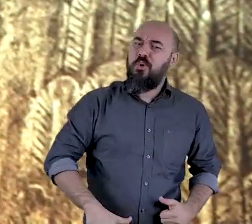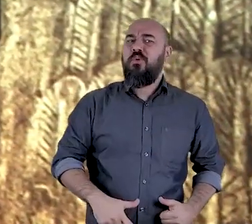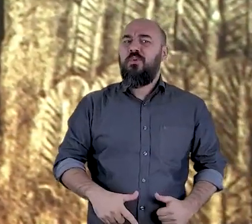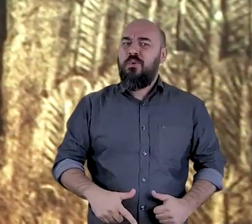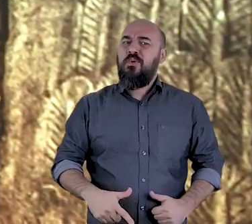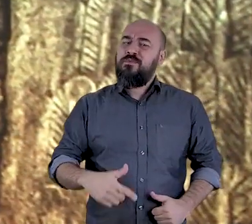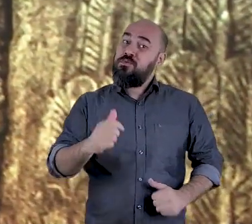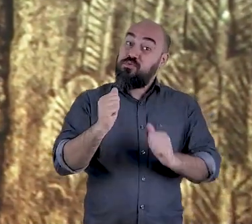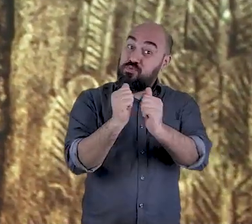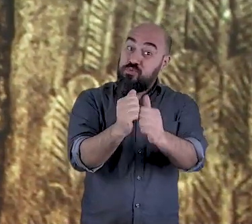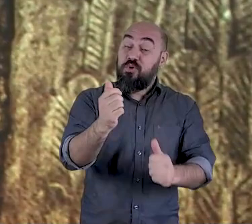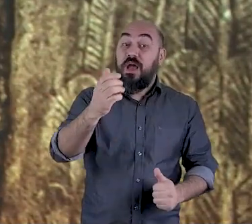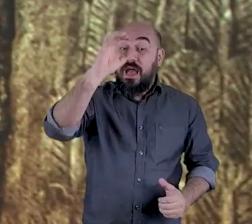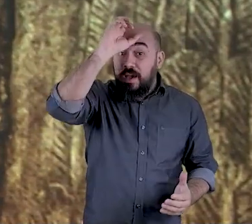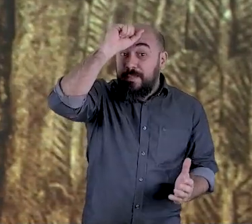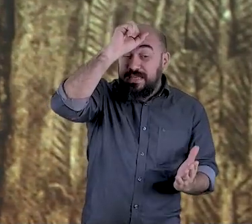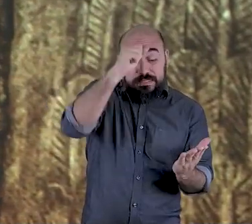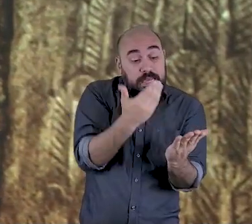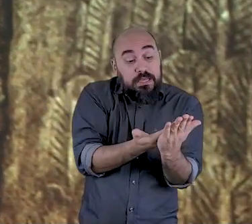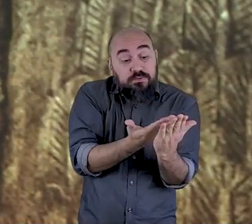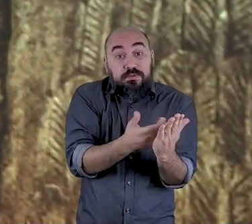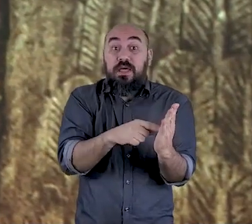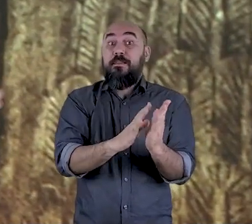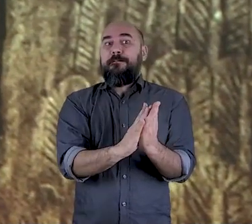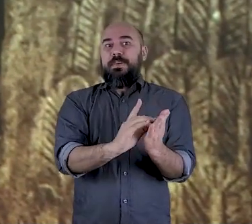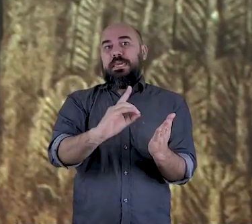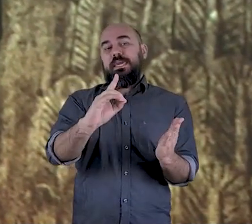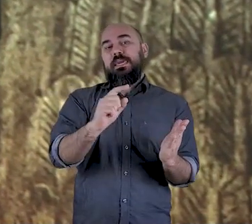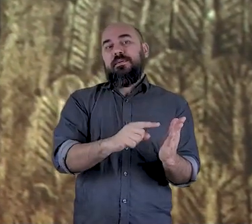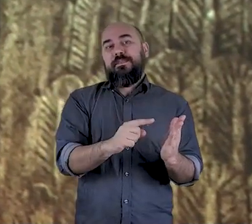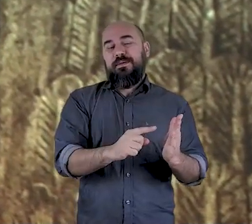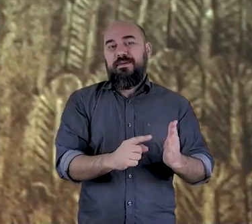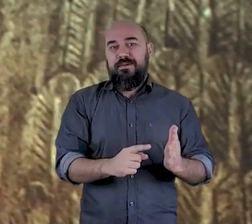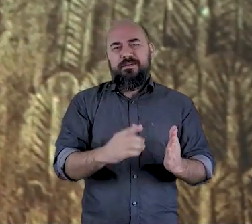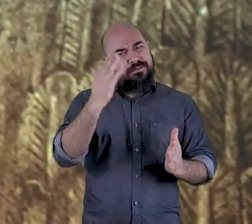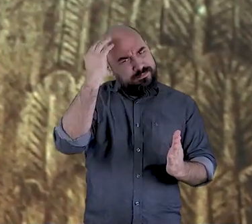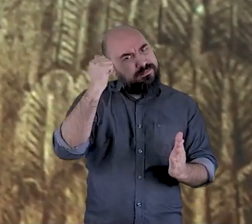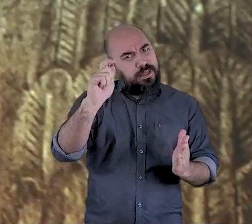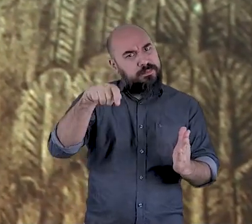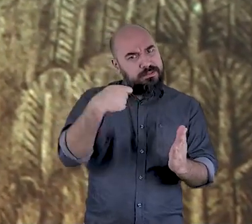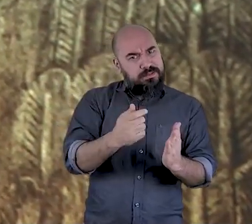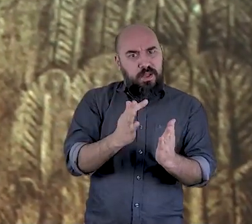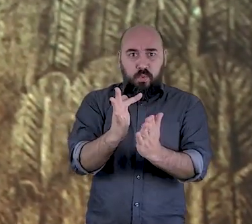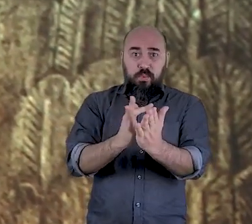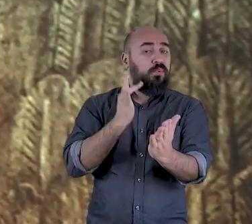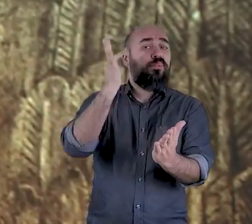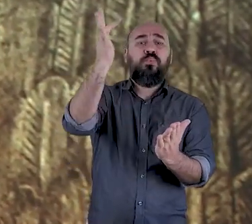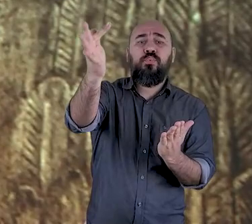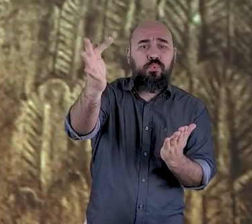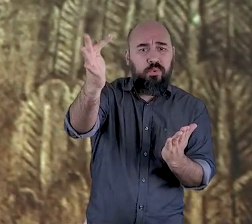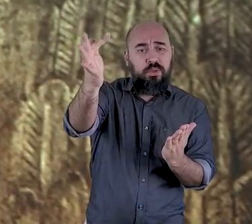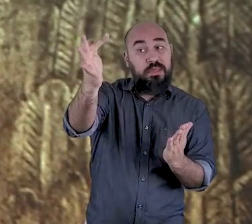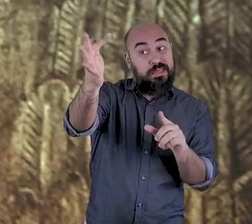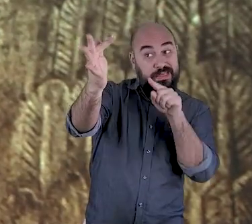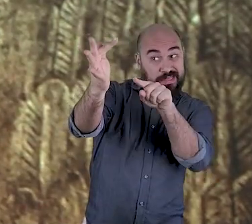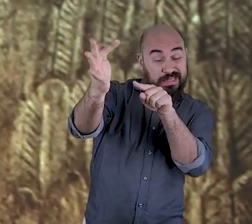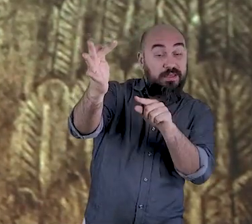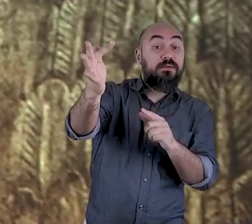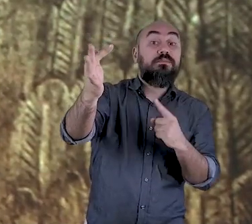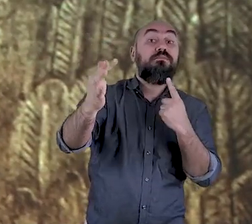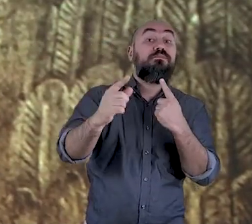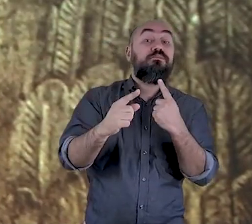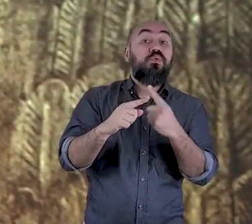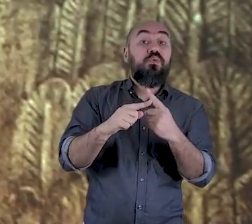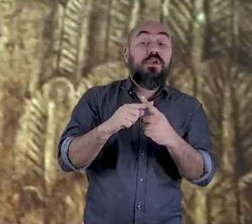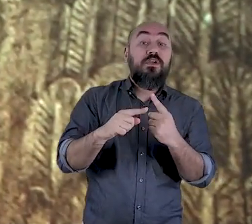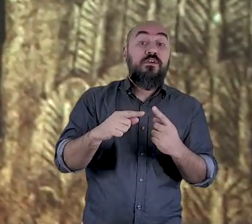uma vez e juntos continuarmos estudando a palavra do senhor você sabe que o nome do programa é arena do futuro Arena